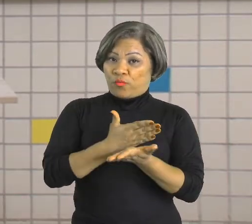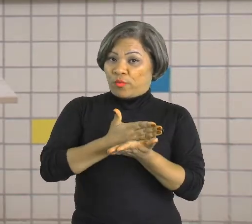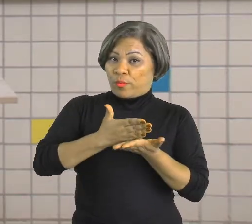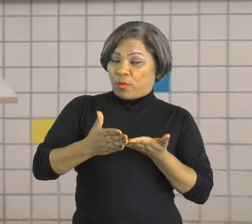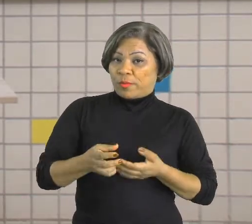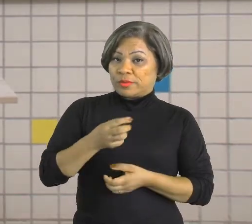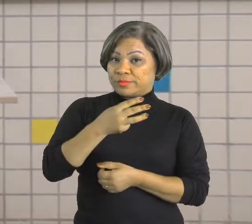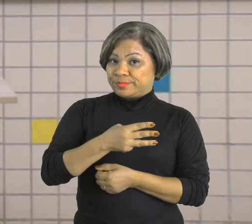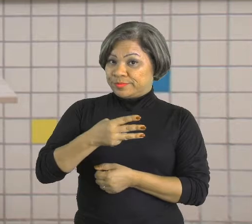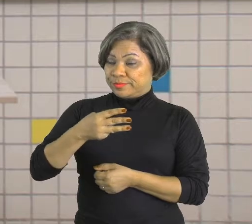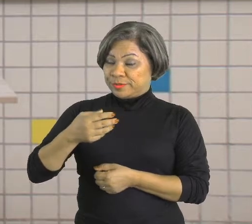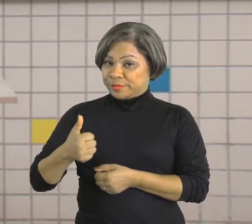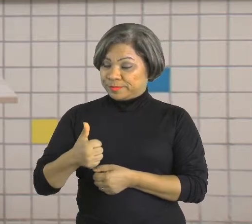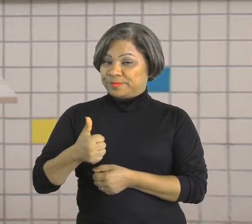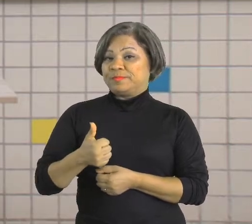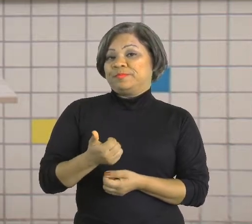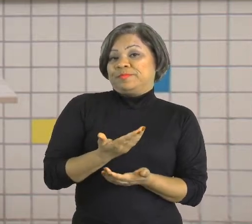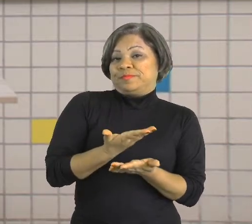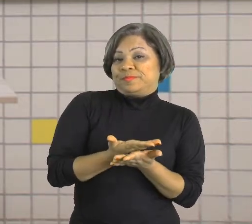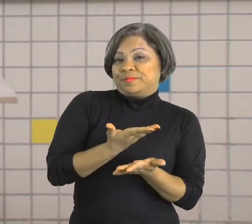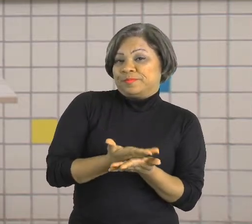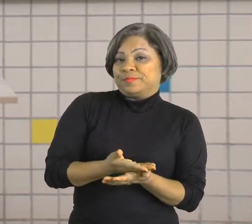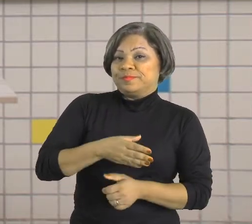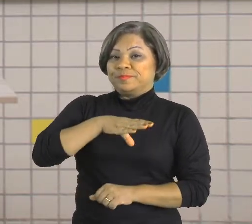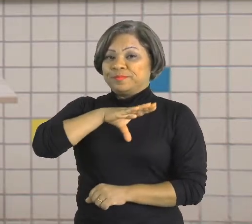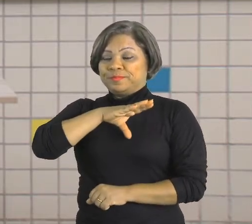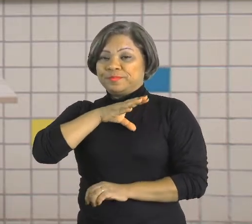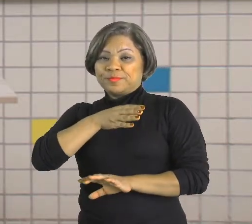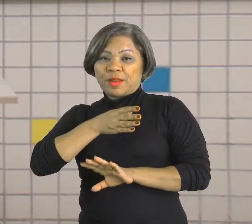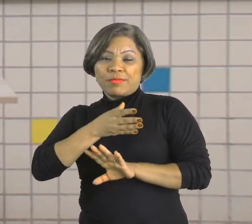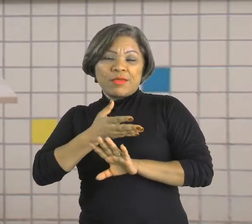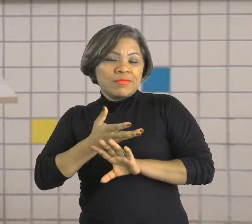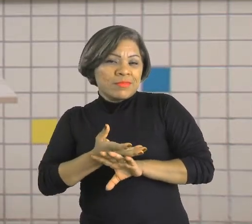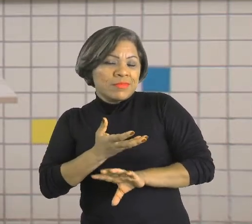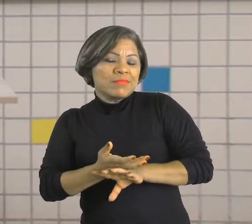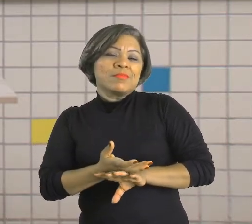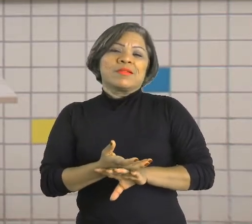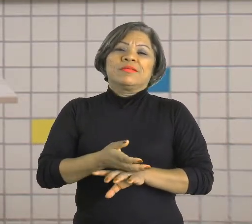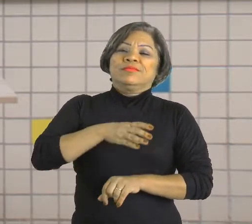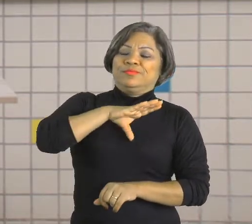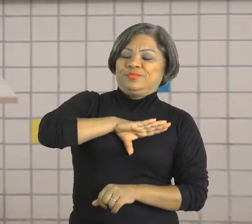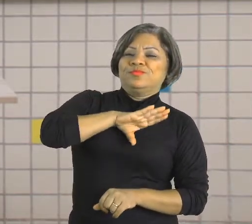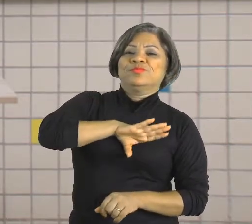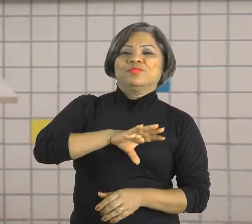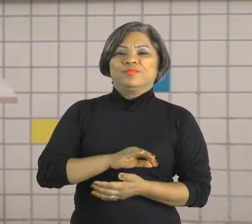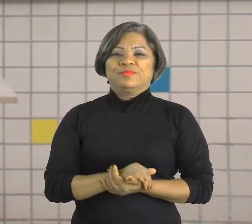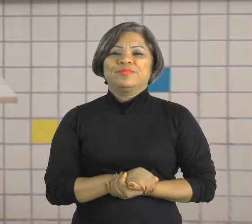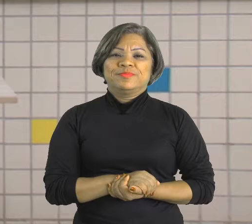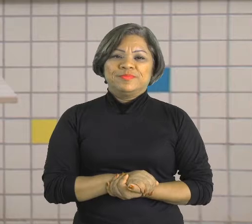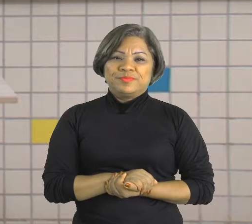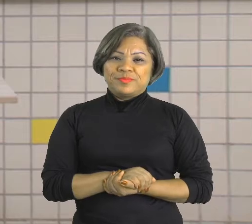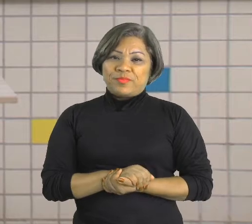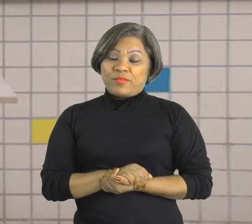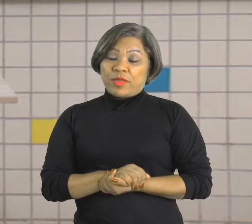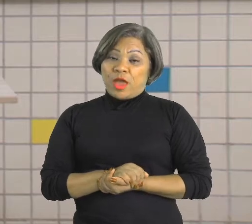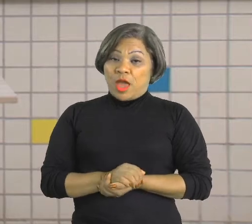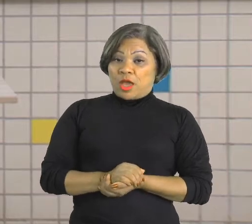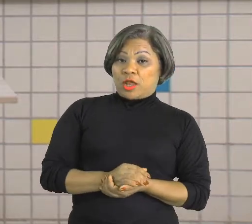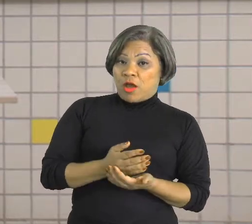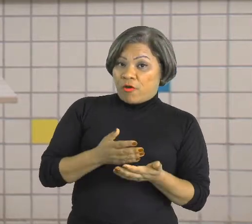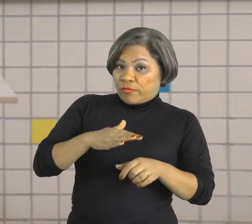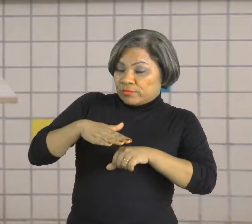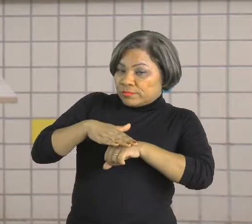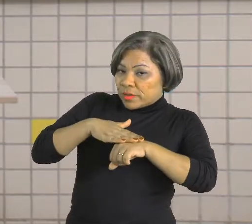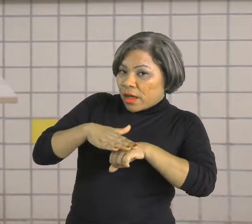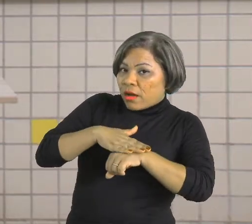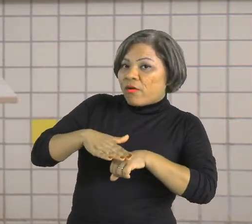31ª aula do componente curricular de língua portuguesa. E nós vamos tratar hoje sobre as